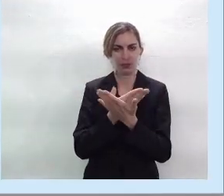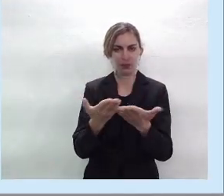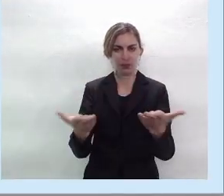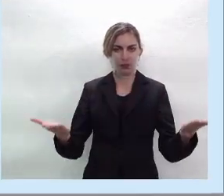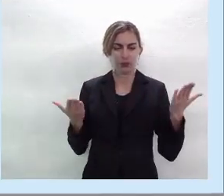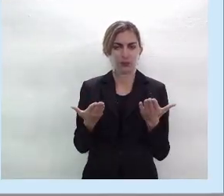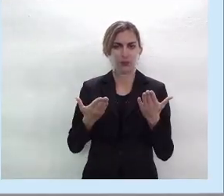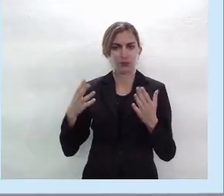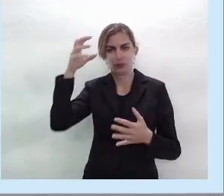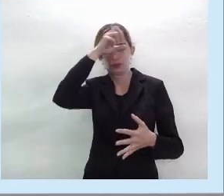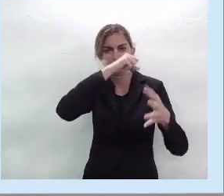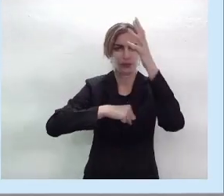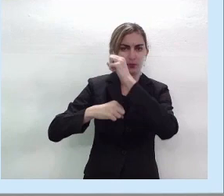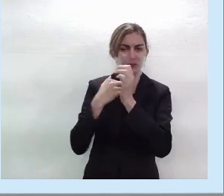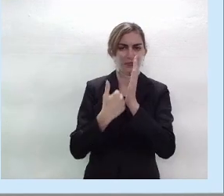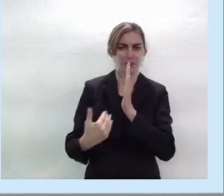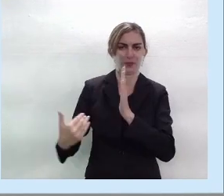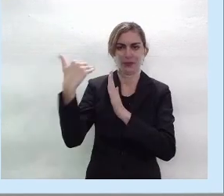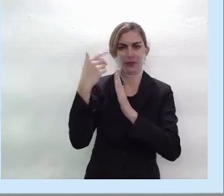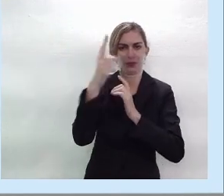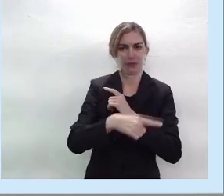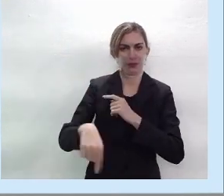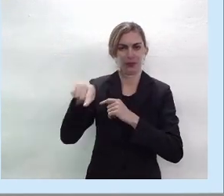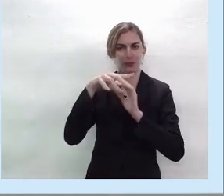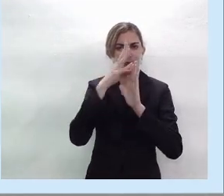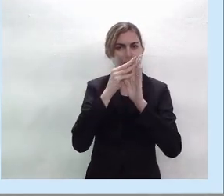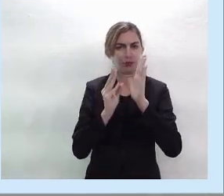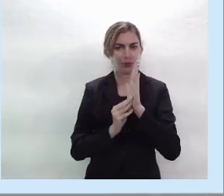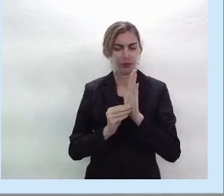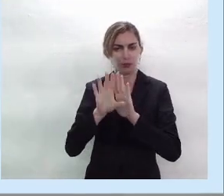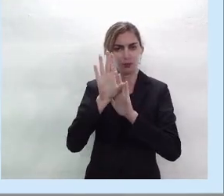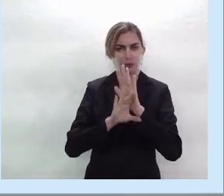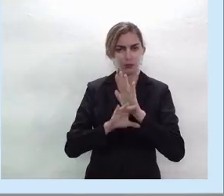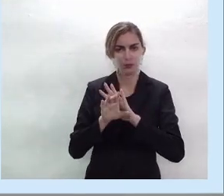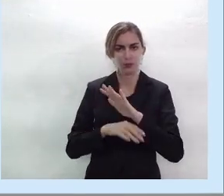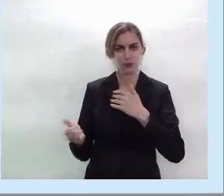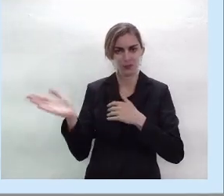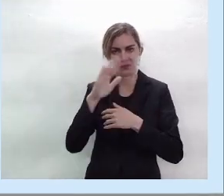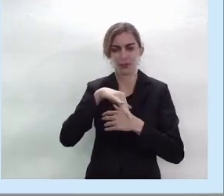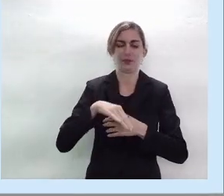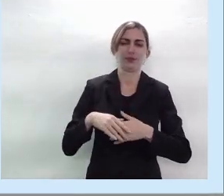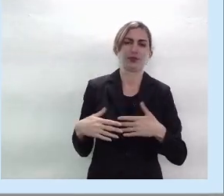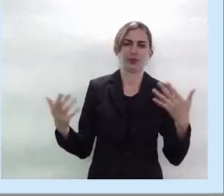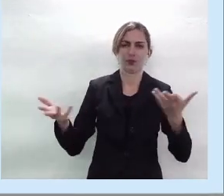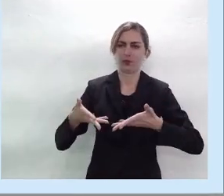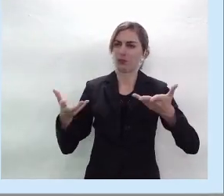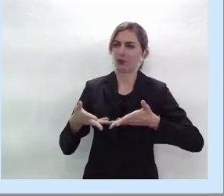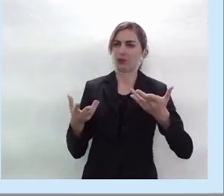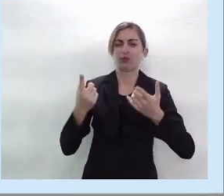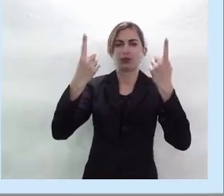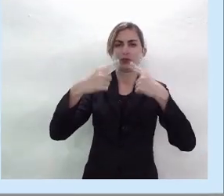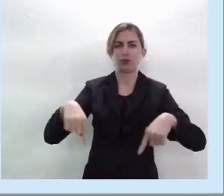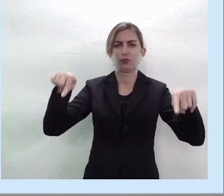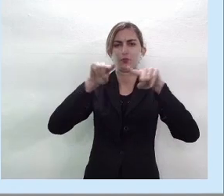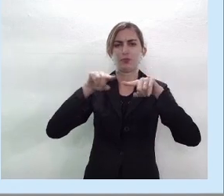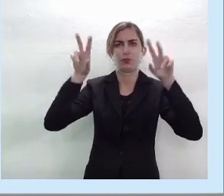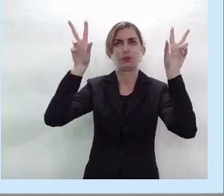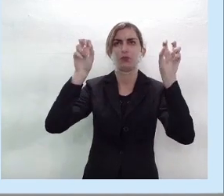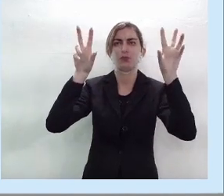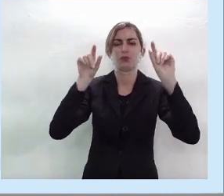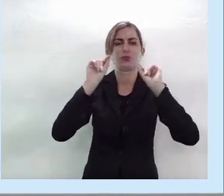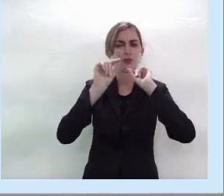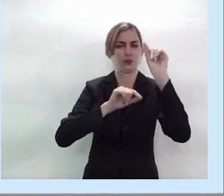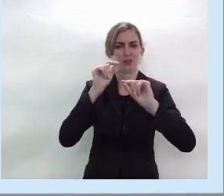hoje para aprendermos um pouquinho mais do nosso componente curricular. Vamos lá? Então, hoje a nossa unidade temática